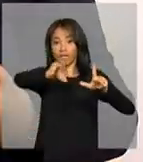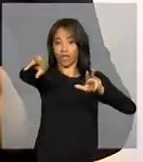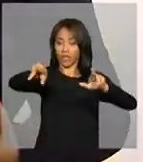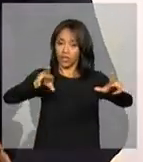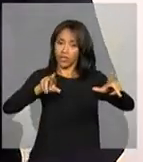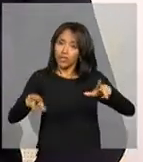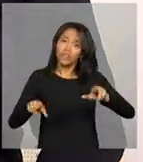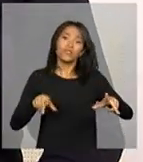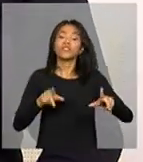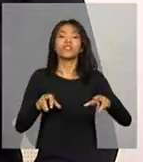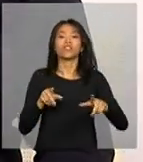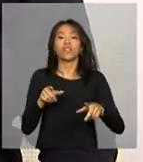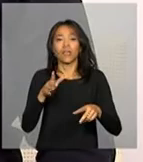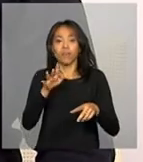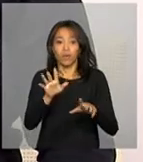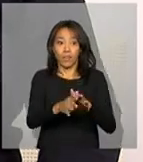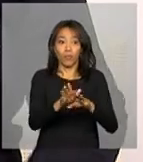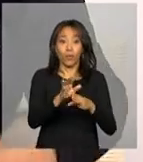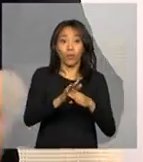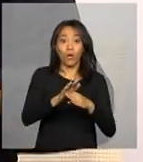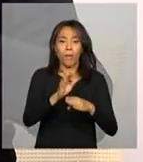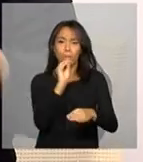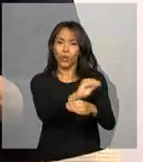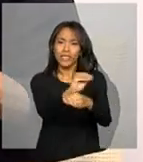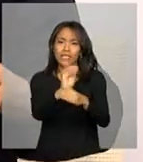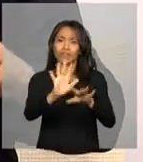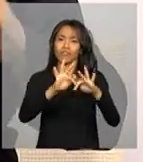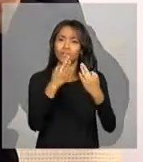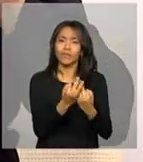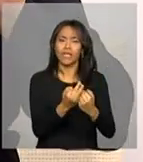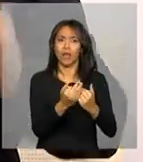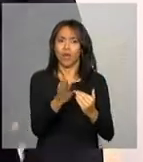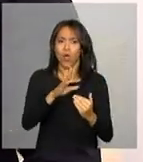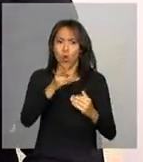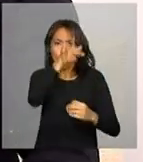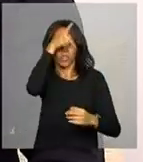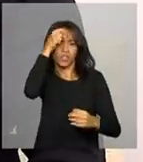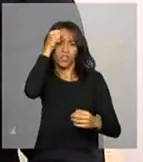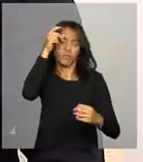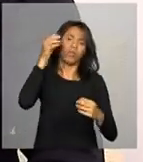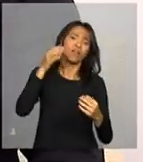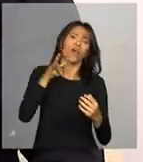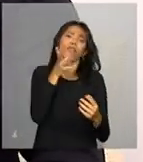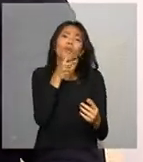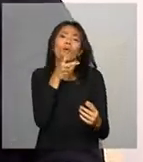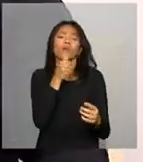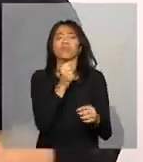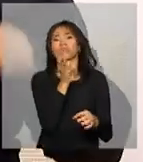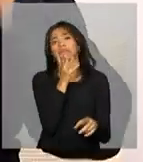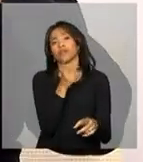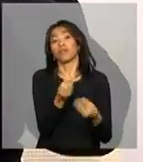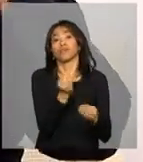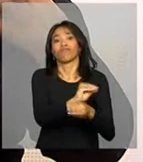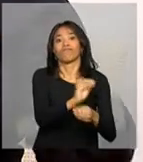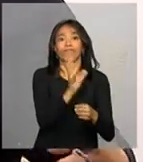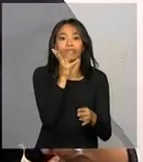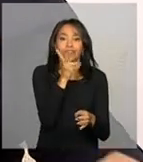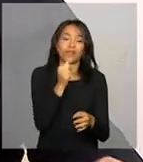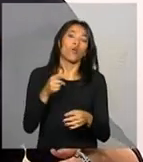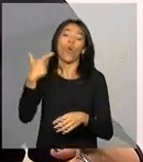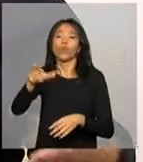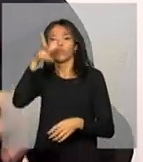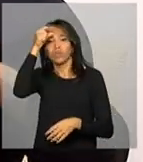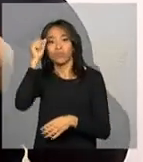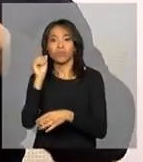o nível de proteção das famílias no Brasil então agora esse primeiro pacto com os municípios é para que tem